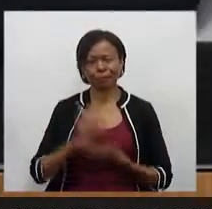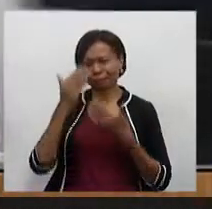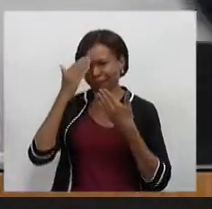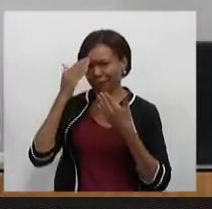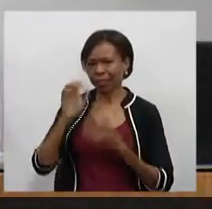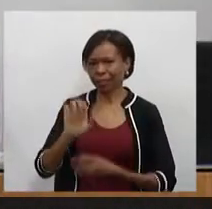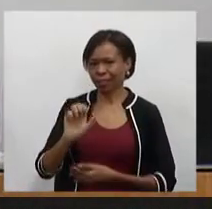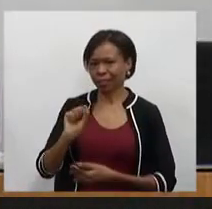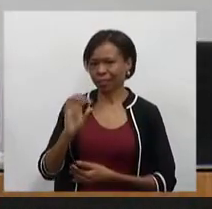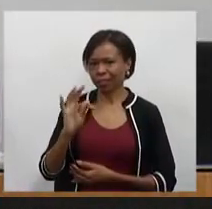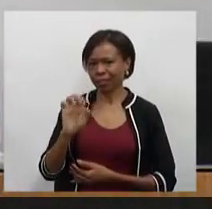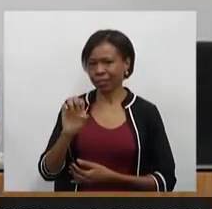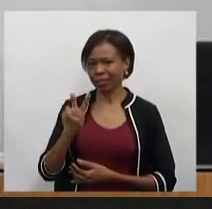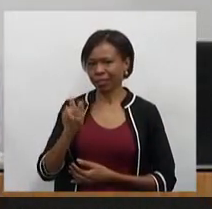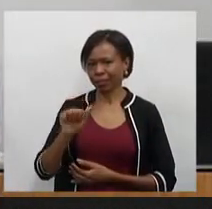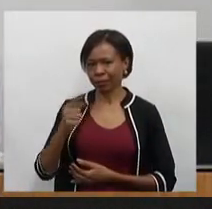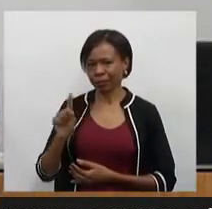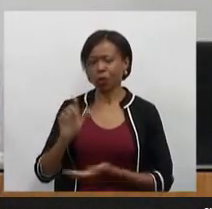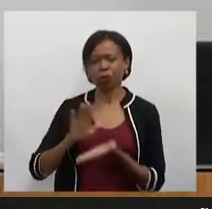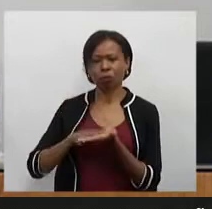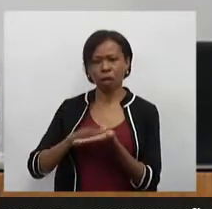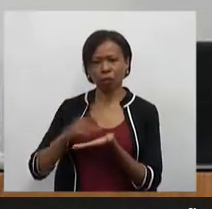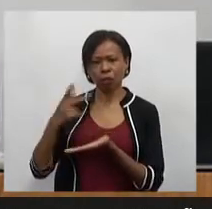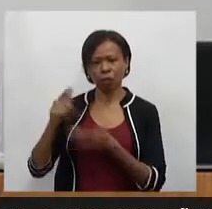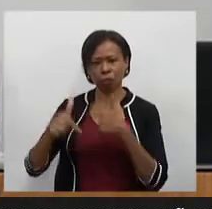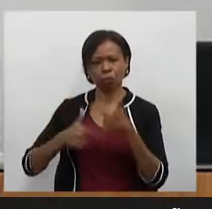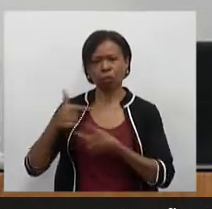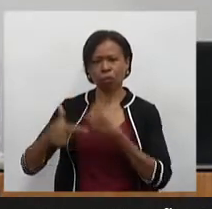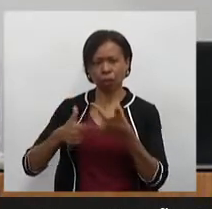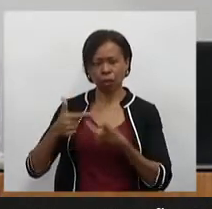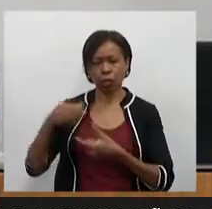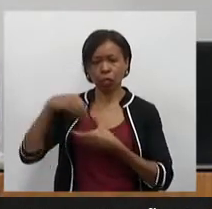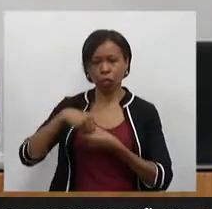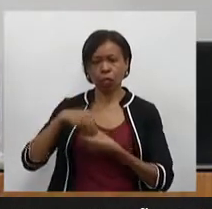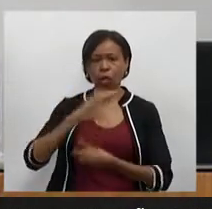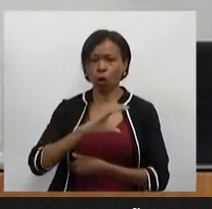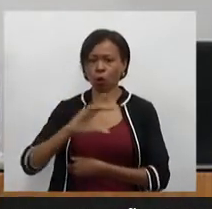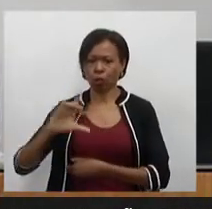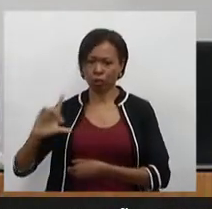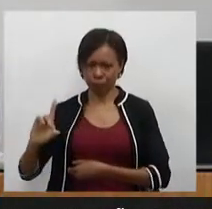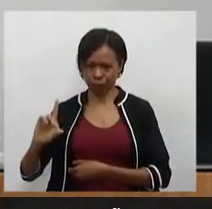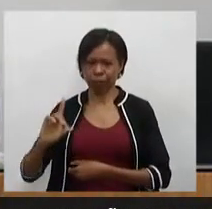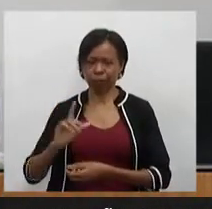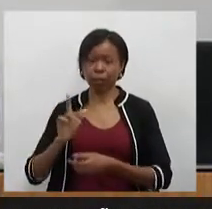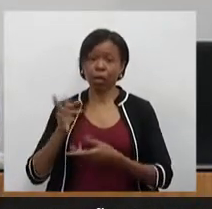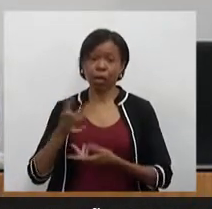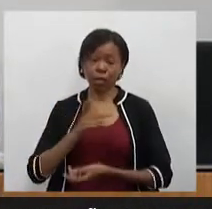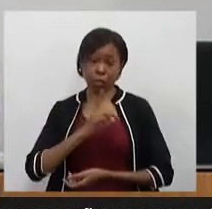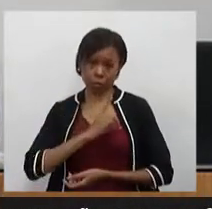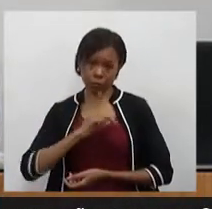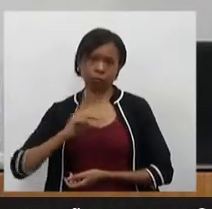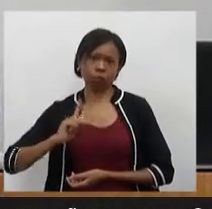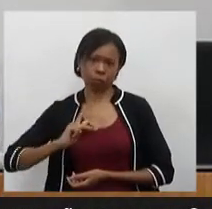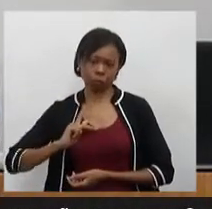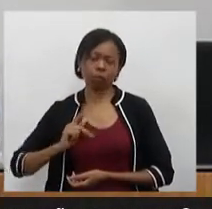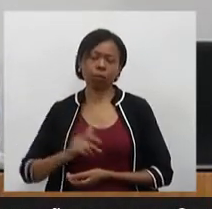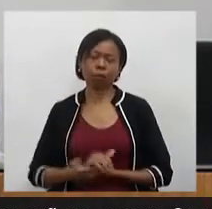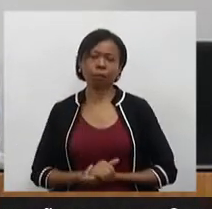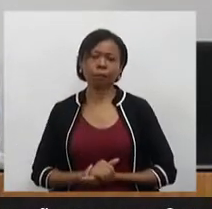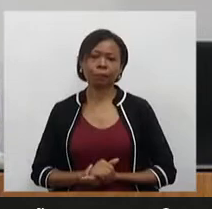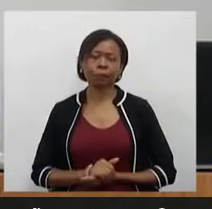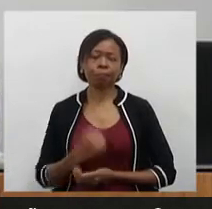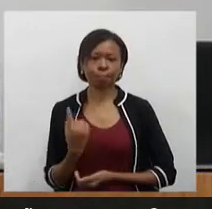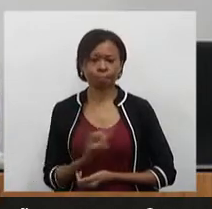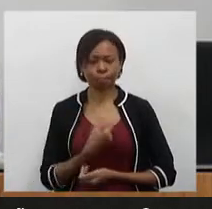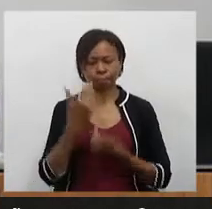Estevão, parabéns pelo trabalho à frente da coordenadoria, e a gente só tem a agradecer